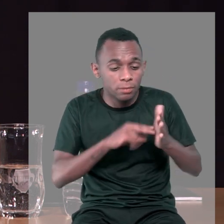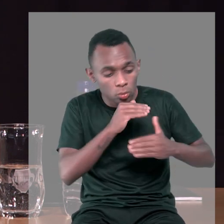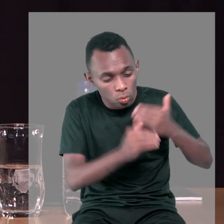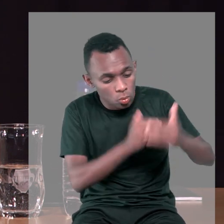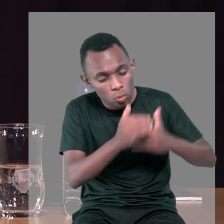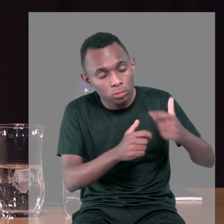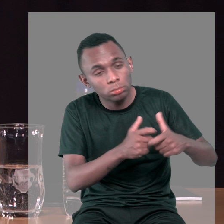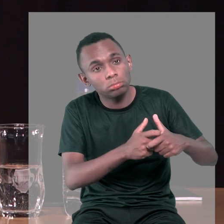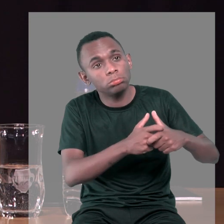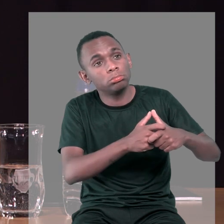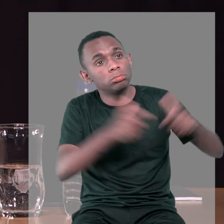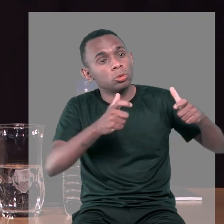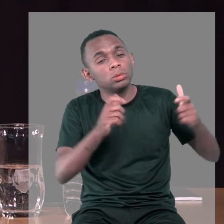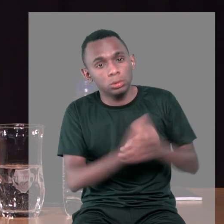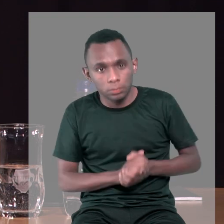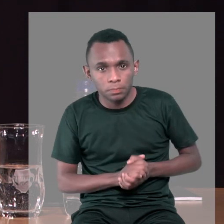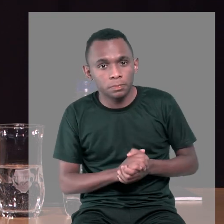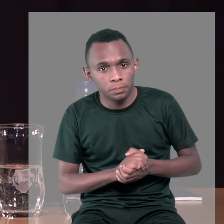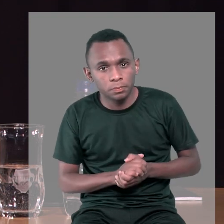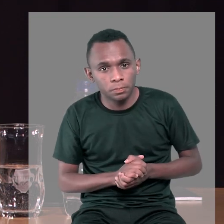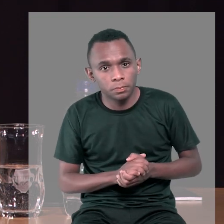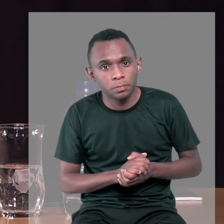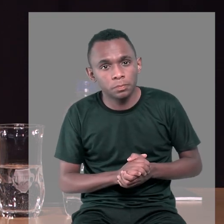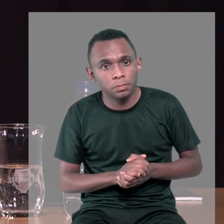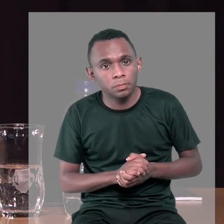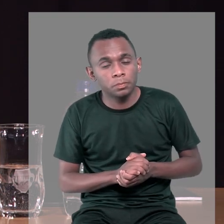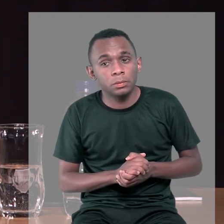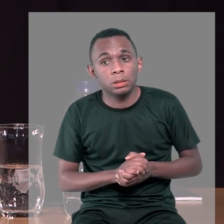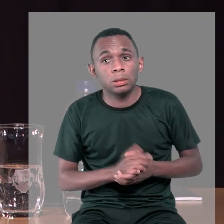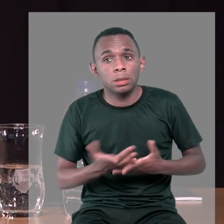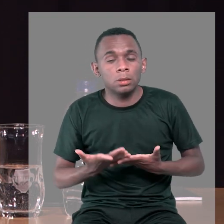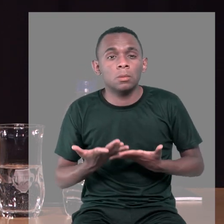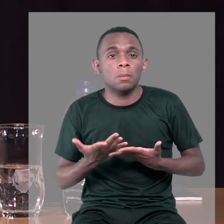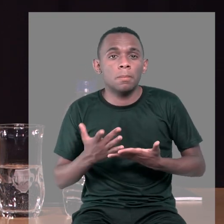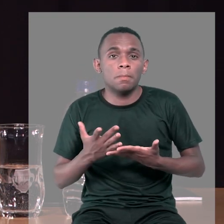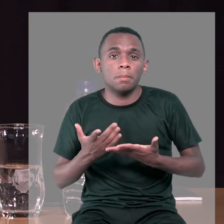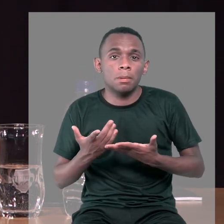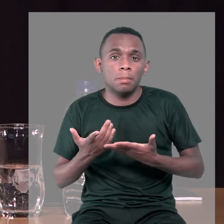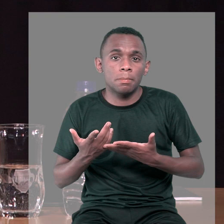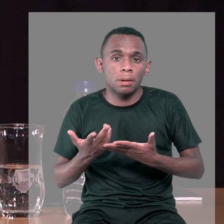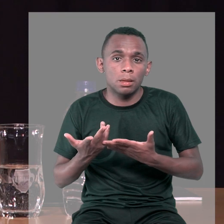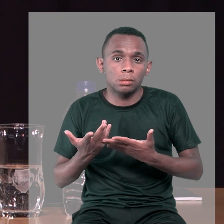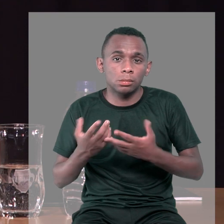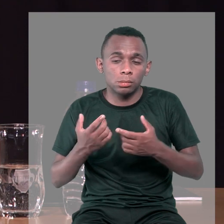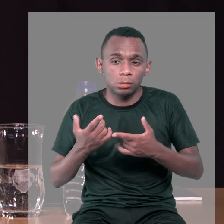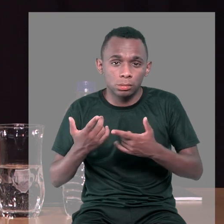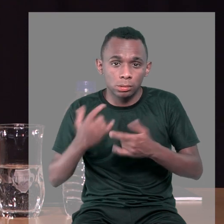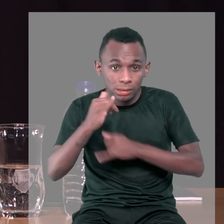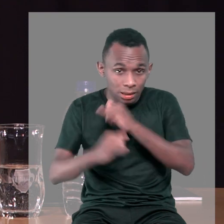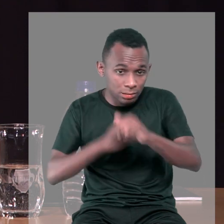que é responsabilizado por um crime dessa magnitude seja entendido como uma figura monstruosa, diabólica,